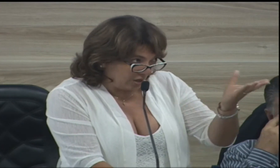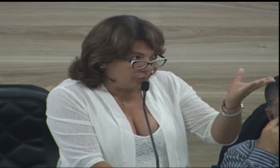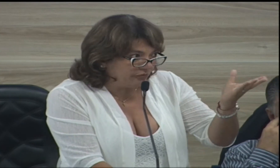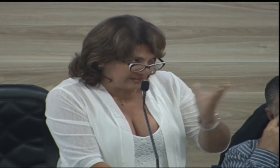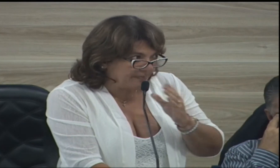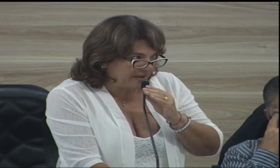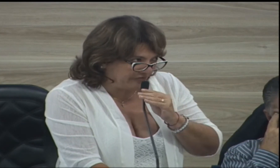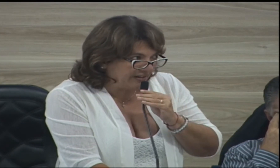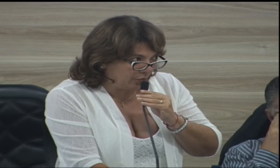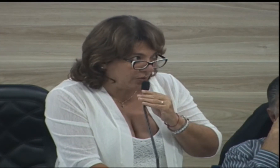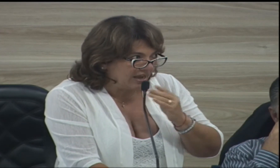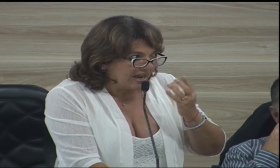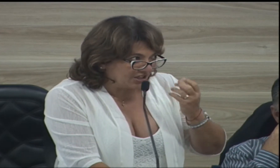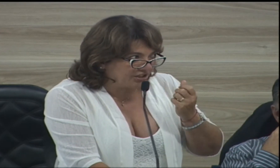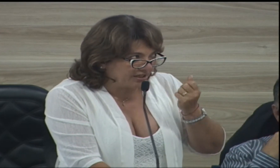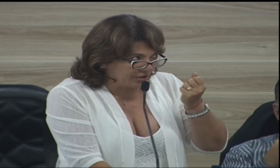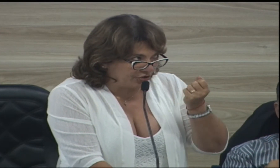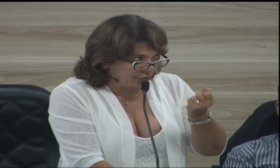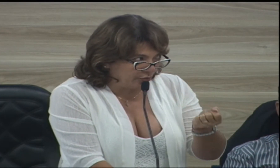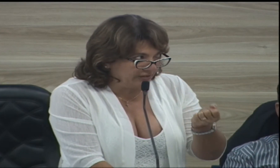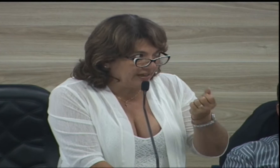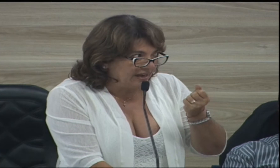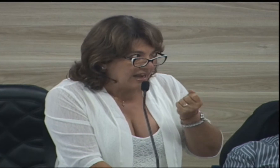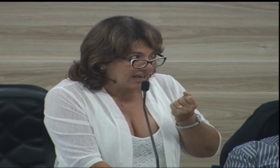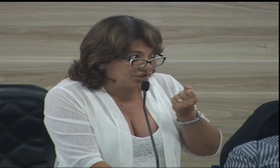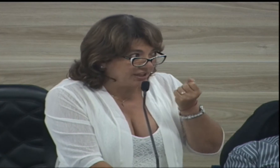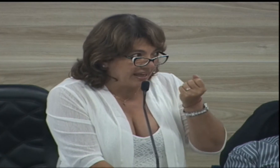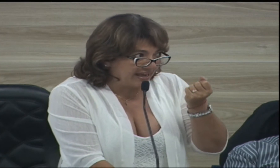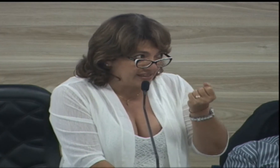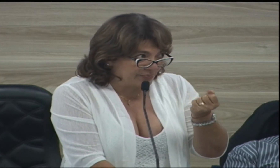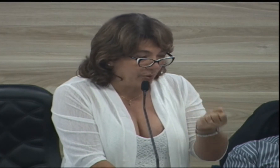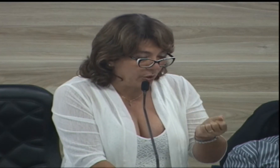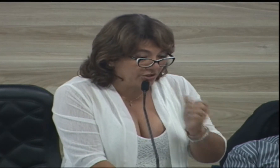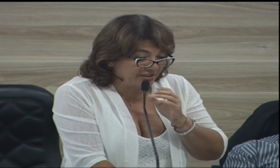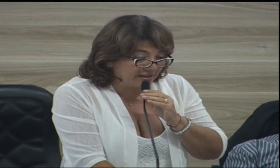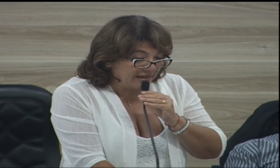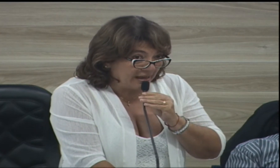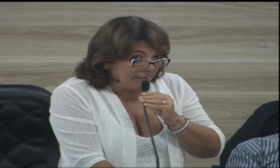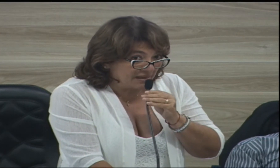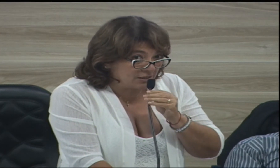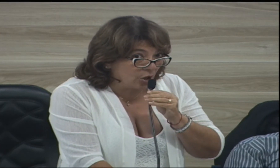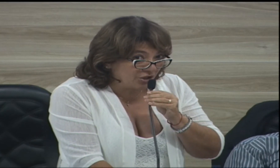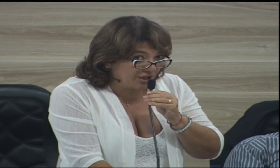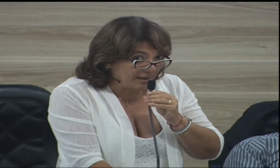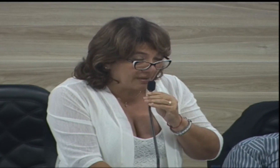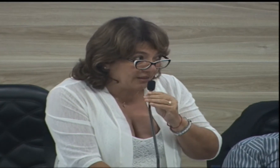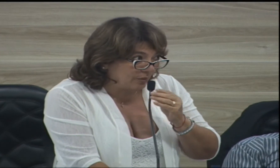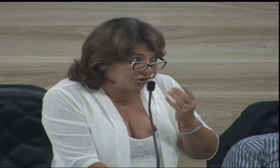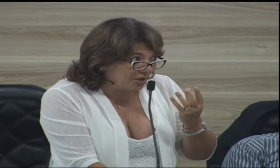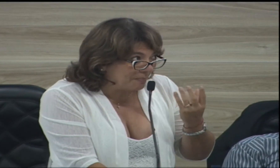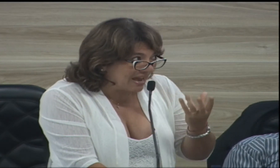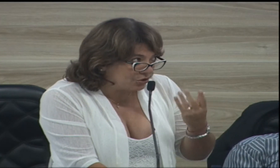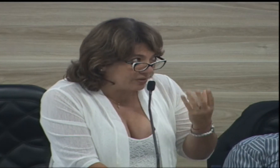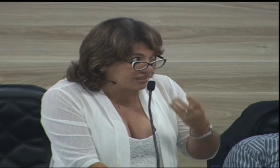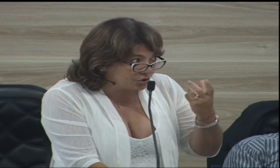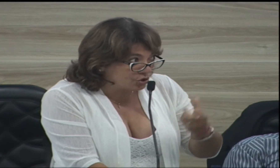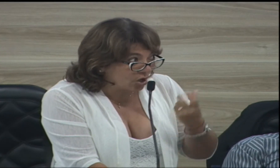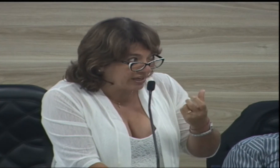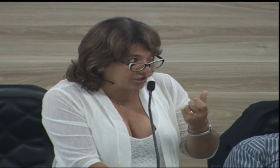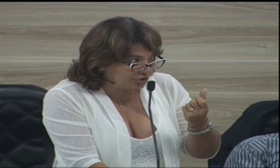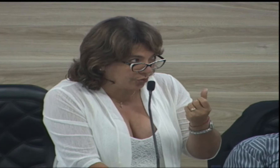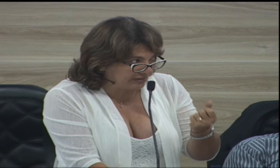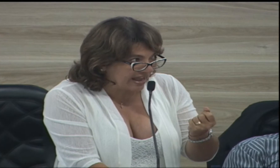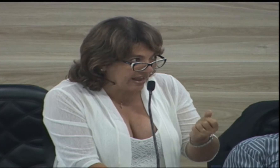sugestão. Como você bem falou, a gente questiona, a gente quer a resposta, mas logicamente, eu acho que mais do que